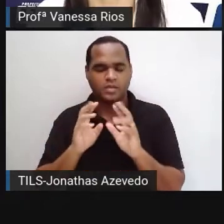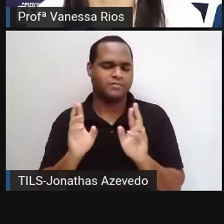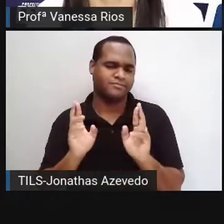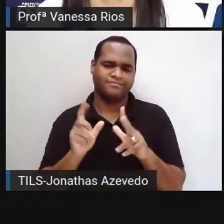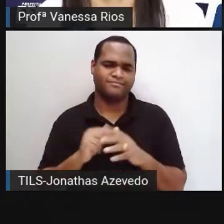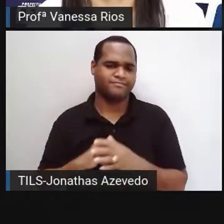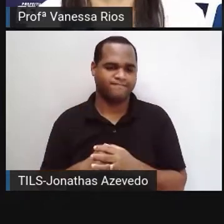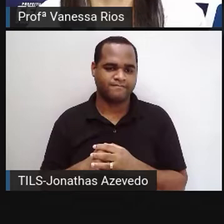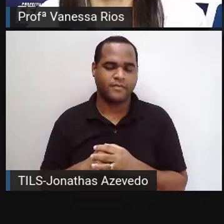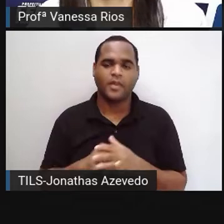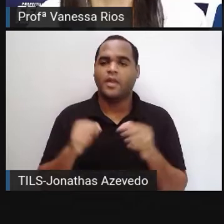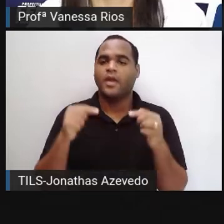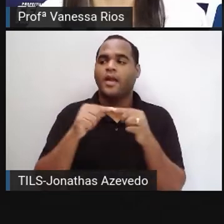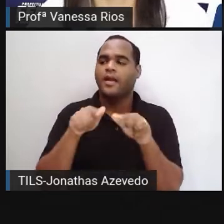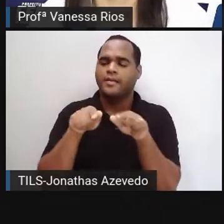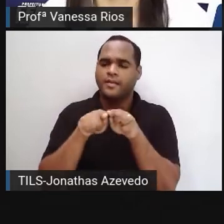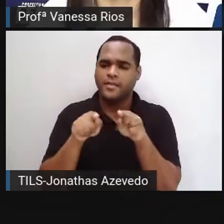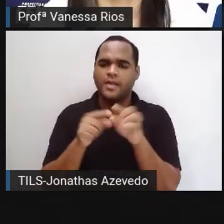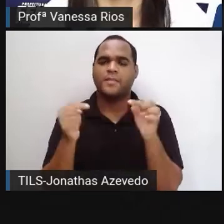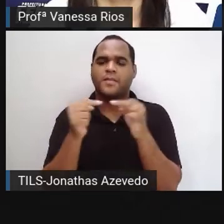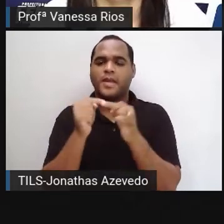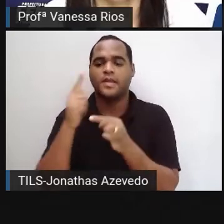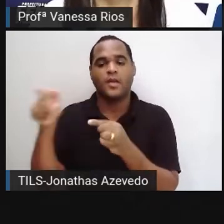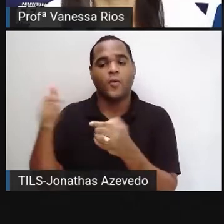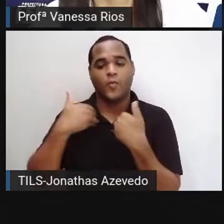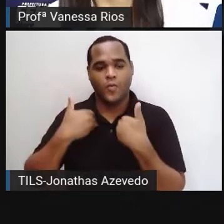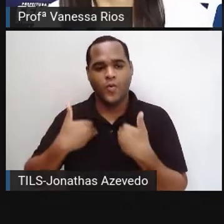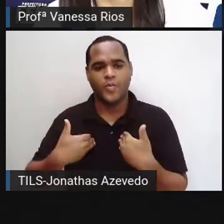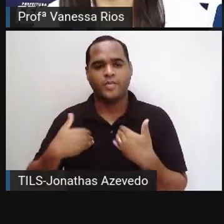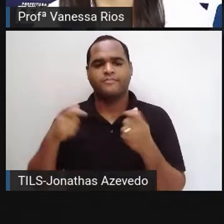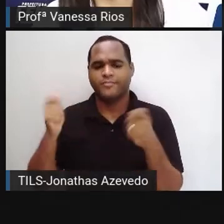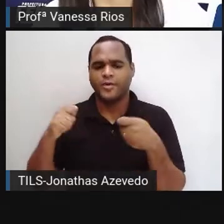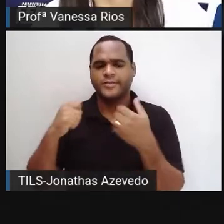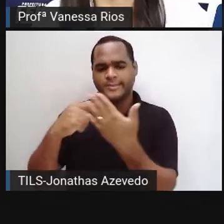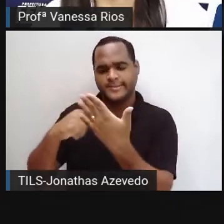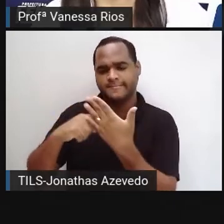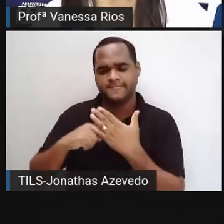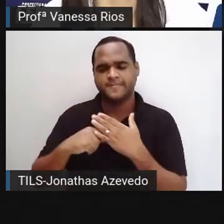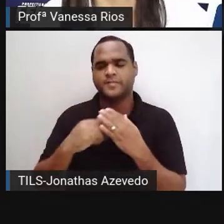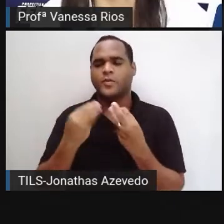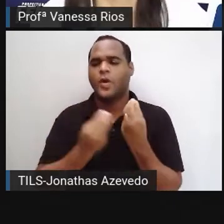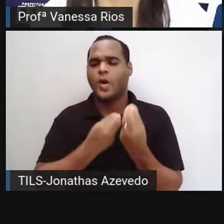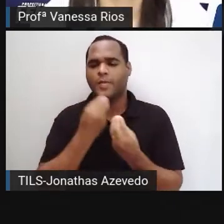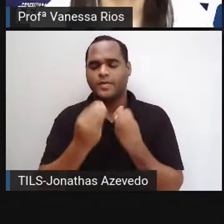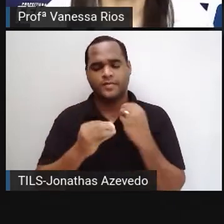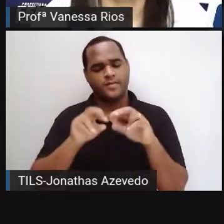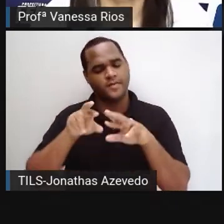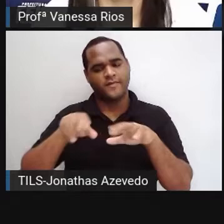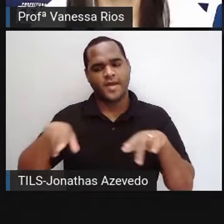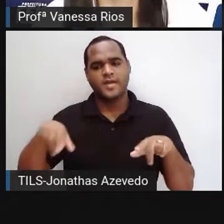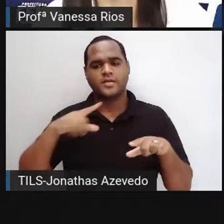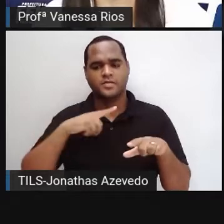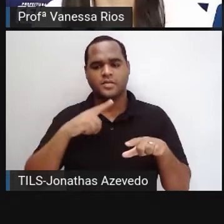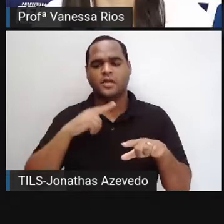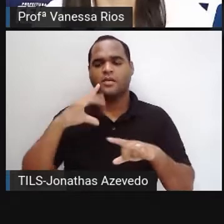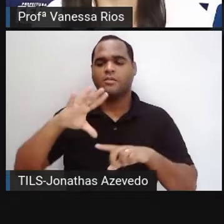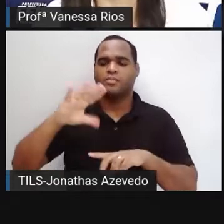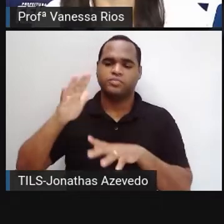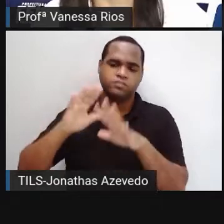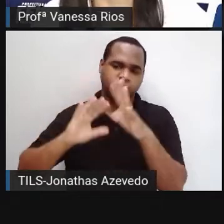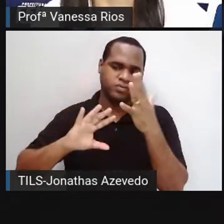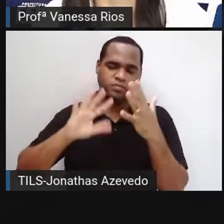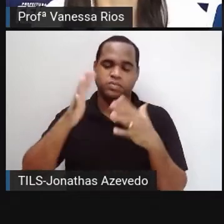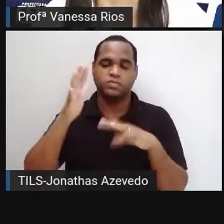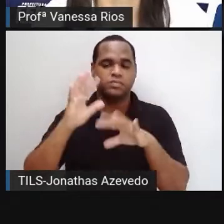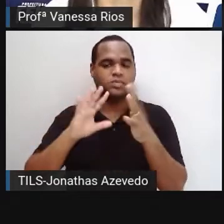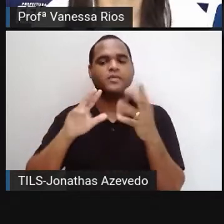aí também é uma ação de defesa do corpo, e aí acontece por diversas situações, mas vai